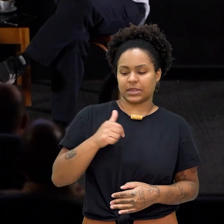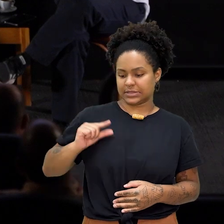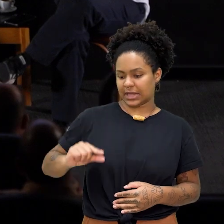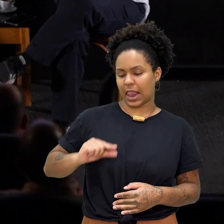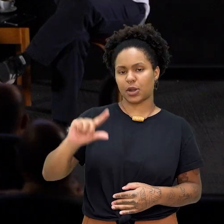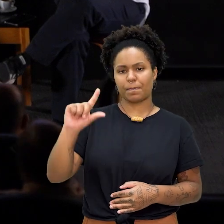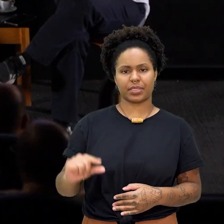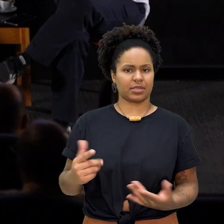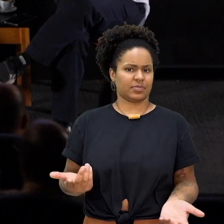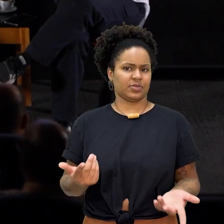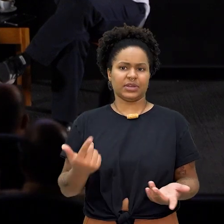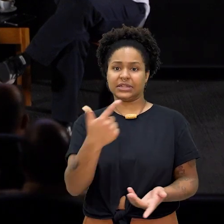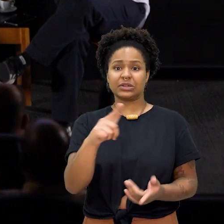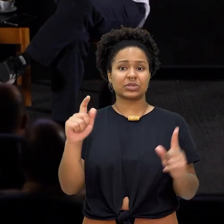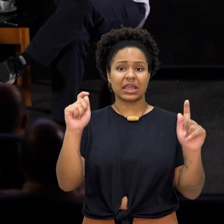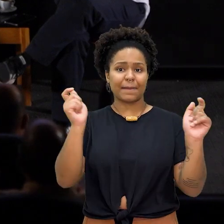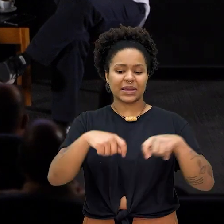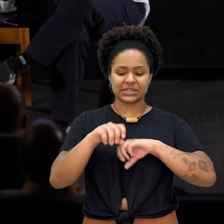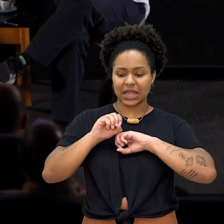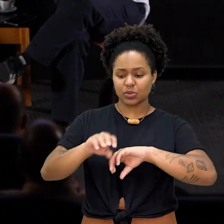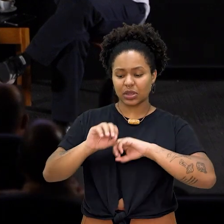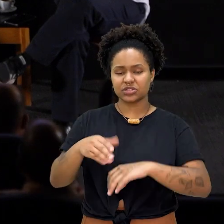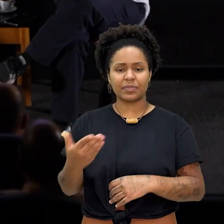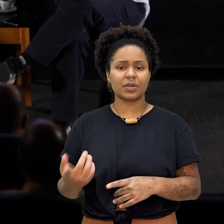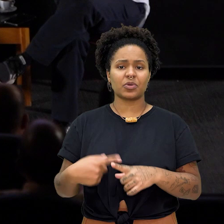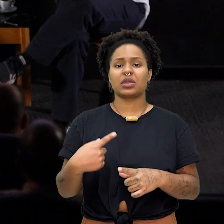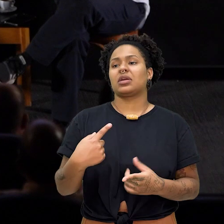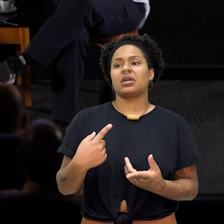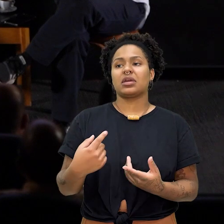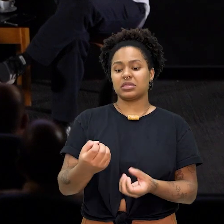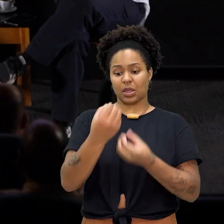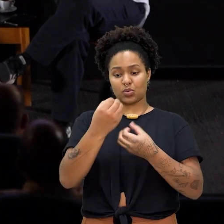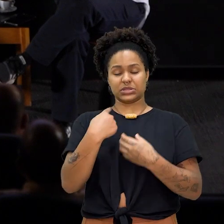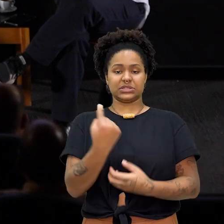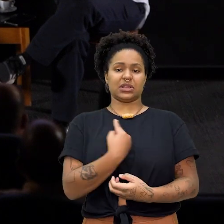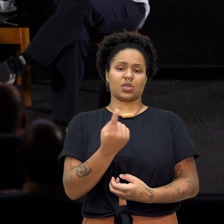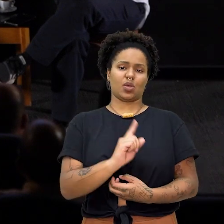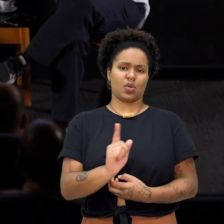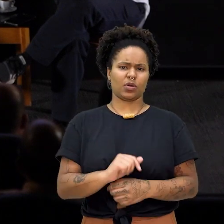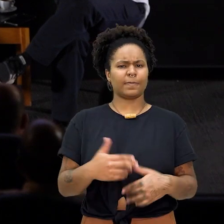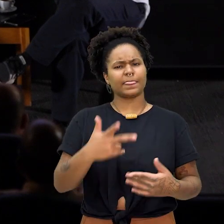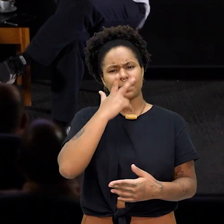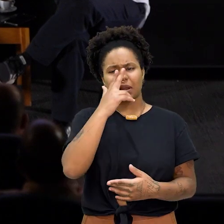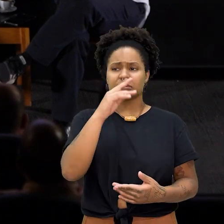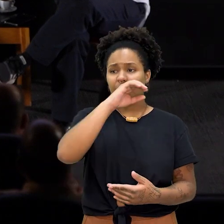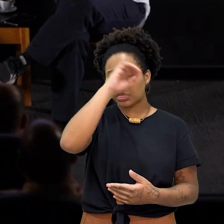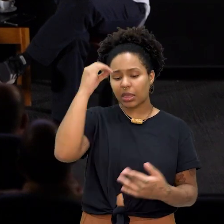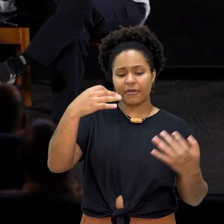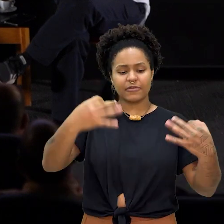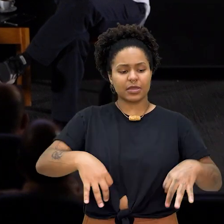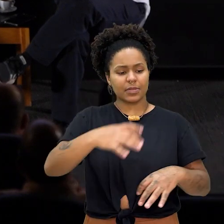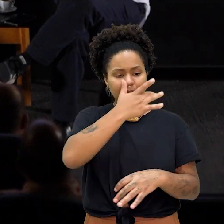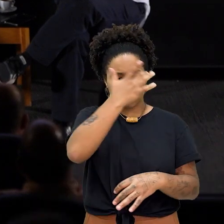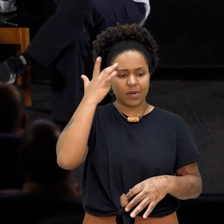mínimo. A gente não tem capacidade educativa para isso, porque não é nos ensinado isso. Então, acho que é muito ingênuo afirmar